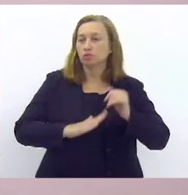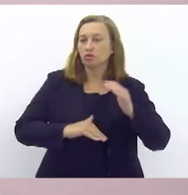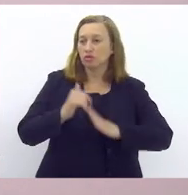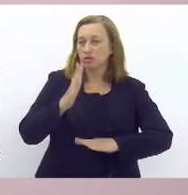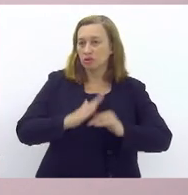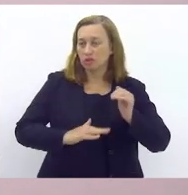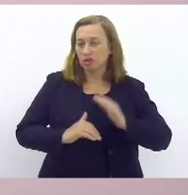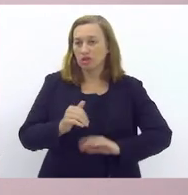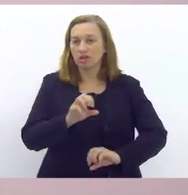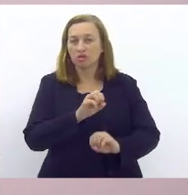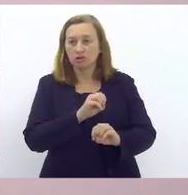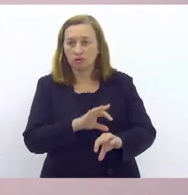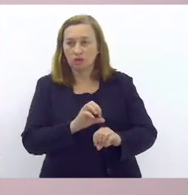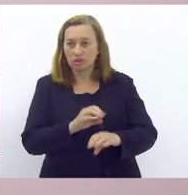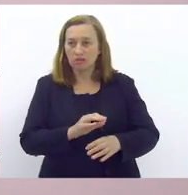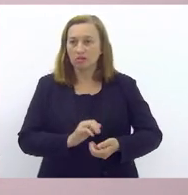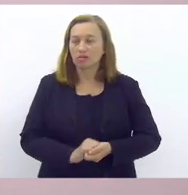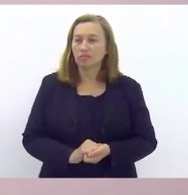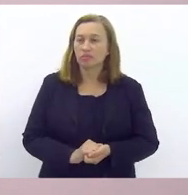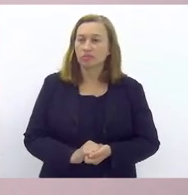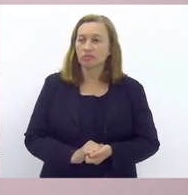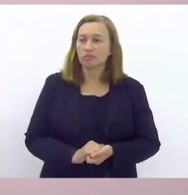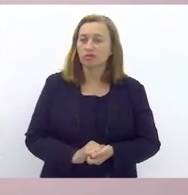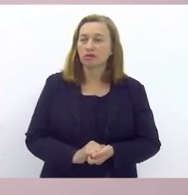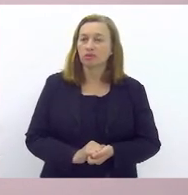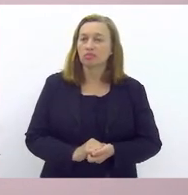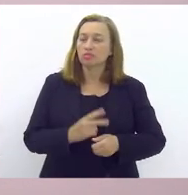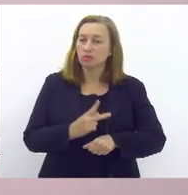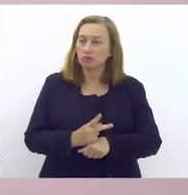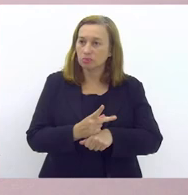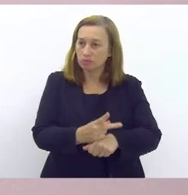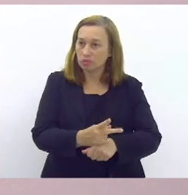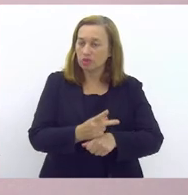públicos do magistério. As gratificações